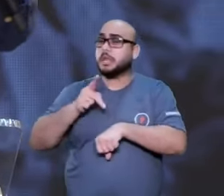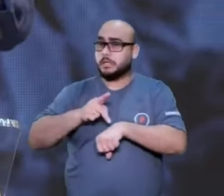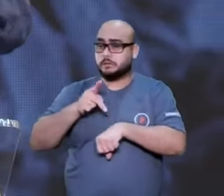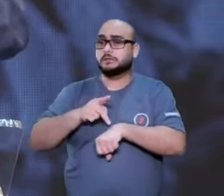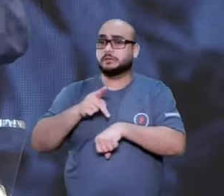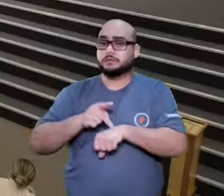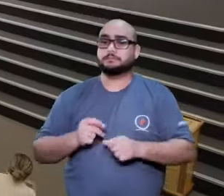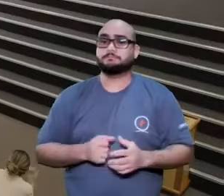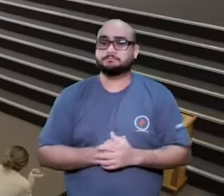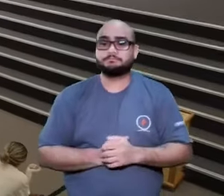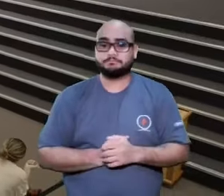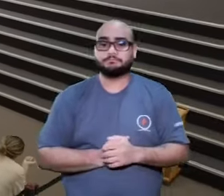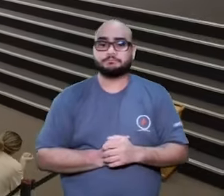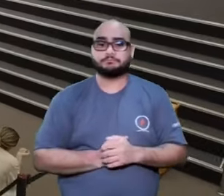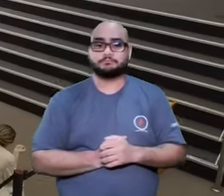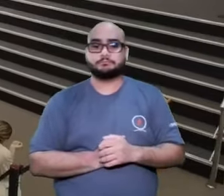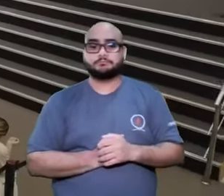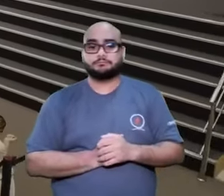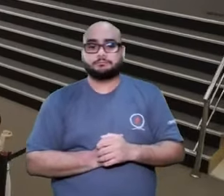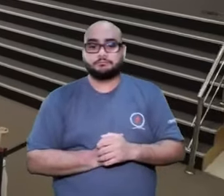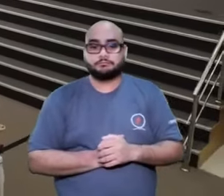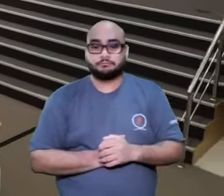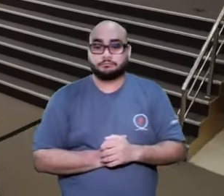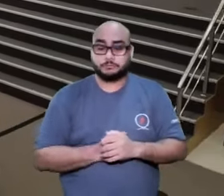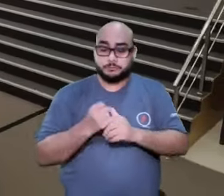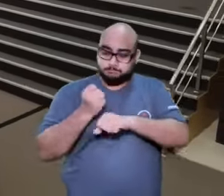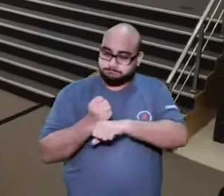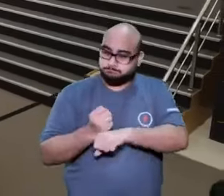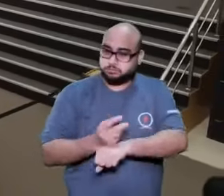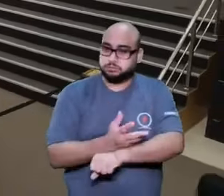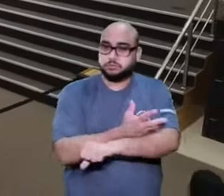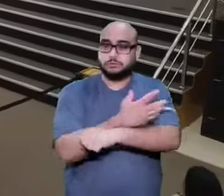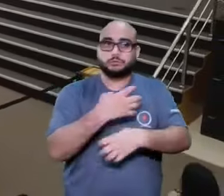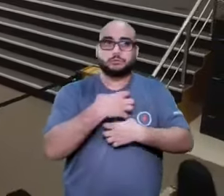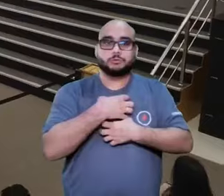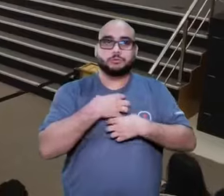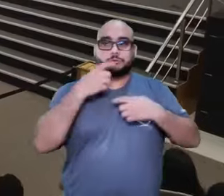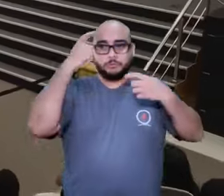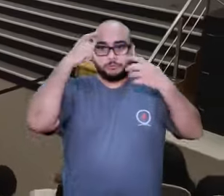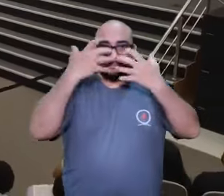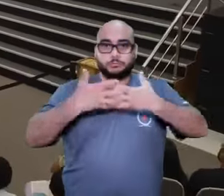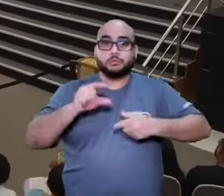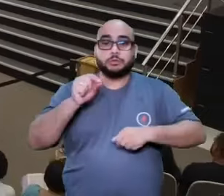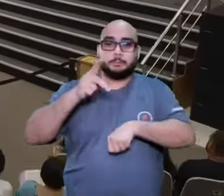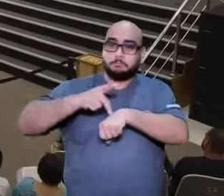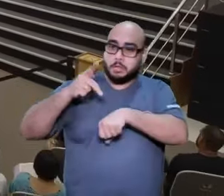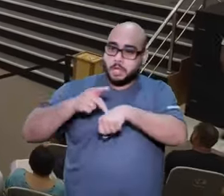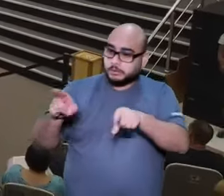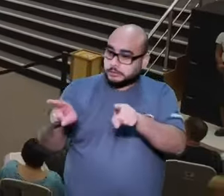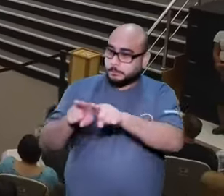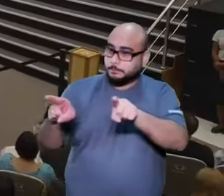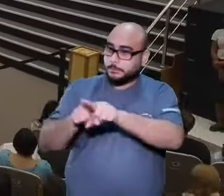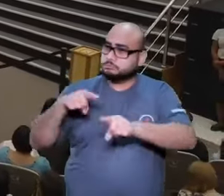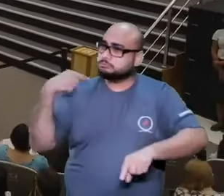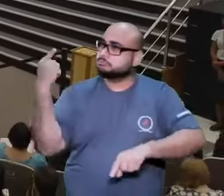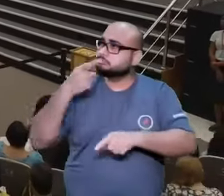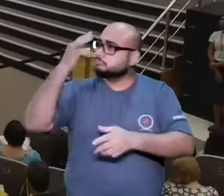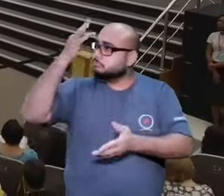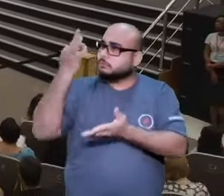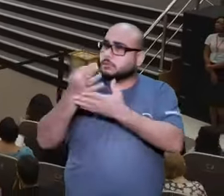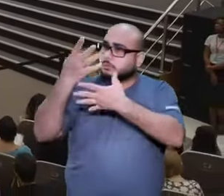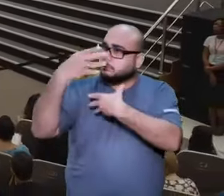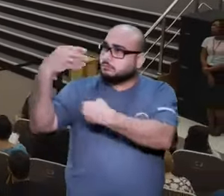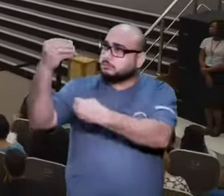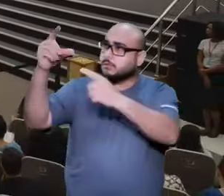petrificação no nosso homem emocional vai comprimir a nossa fé e não